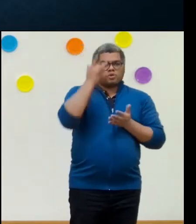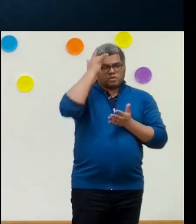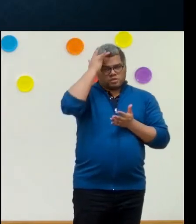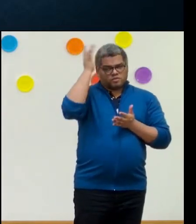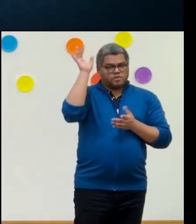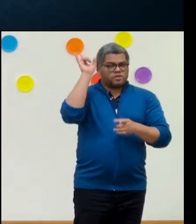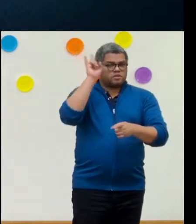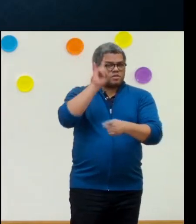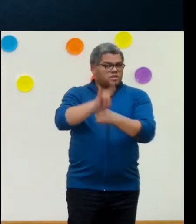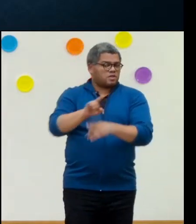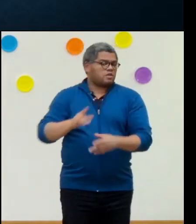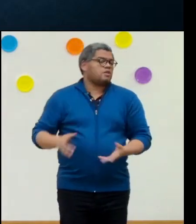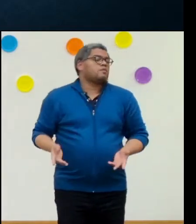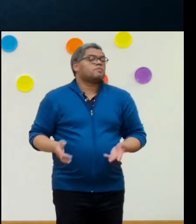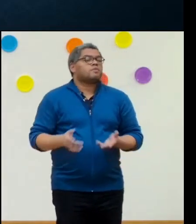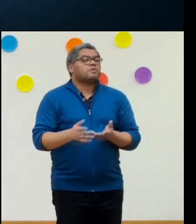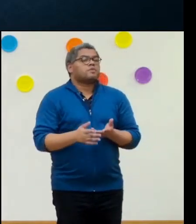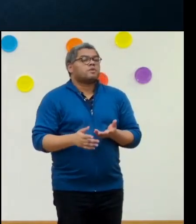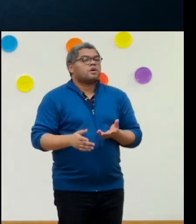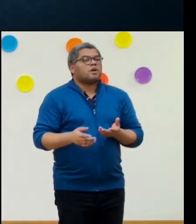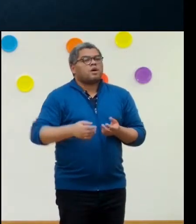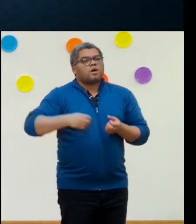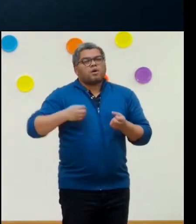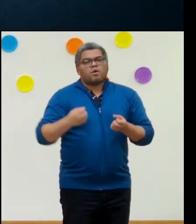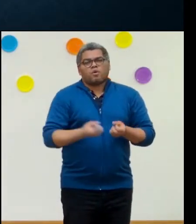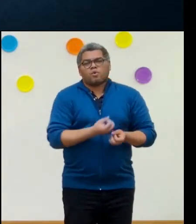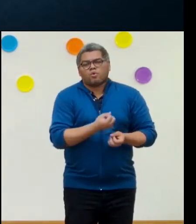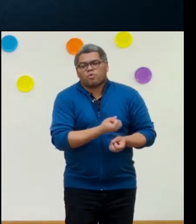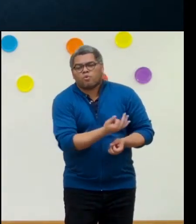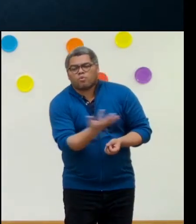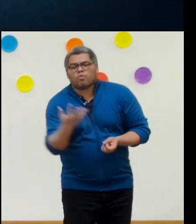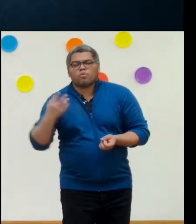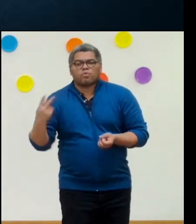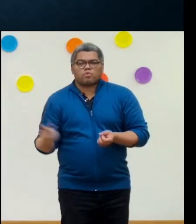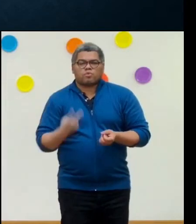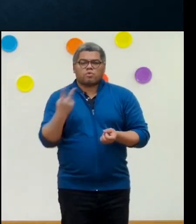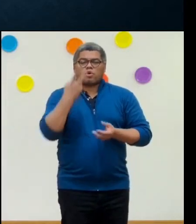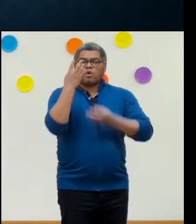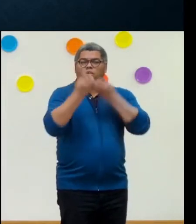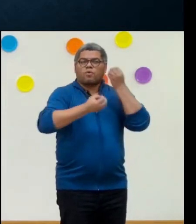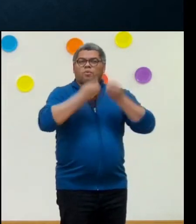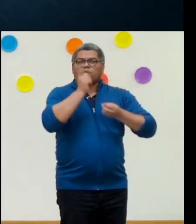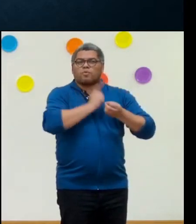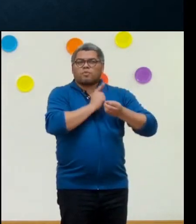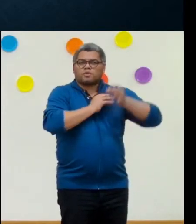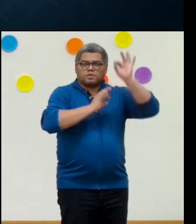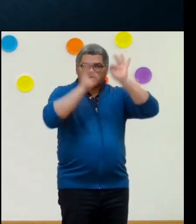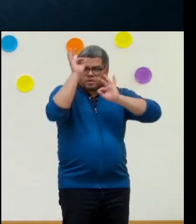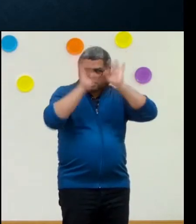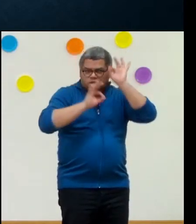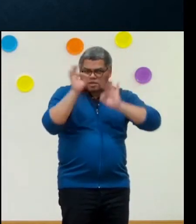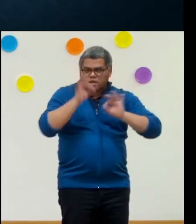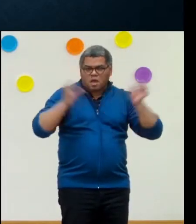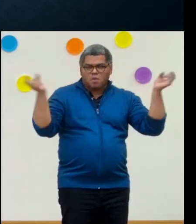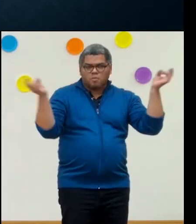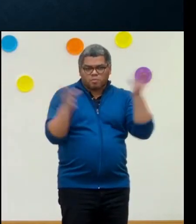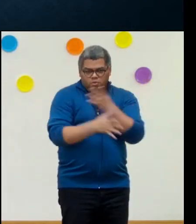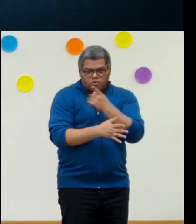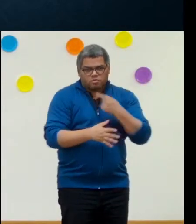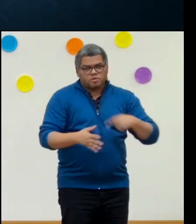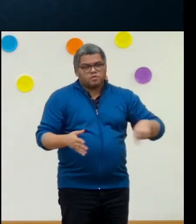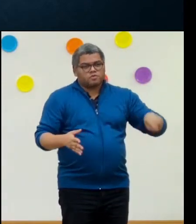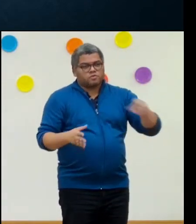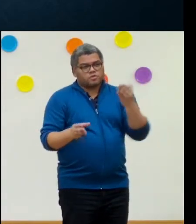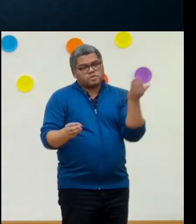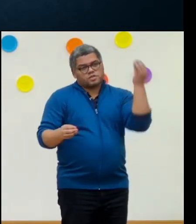trair o cônjuge. O quanto é valorizado, o quanto tem esquema para isso, pronto, para você entrar